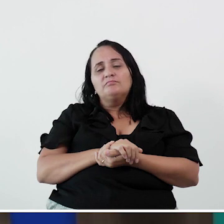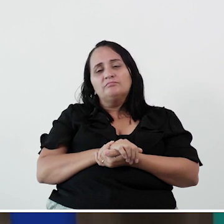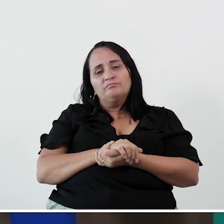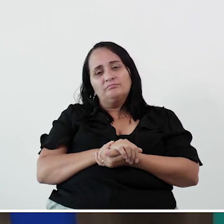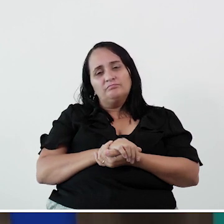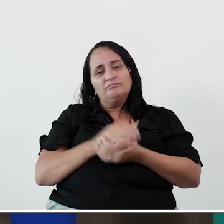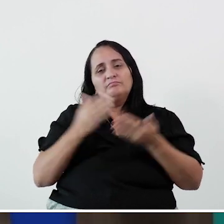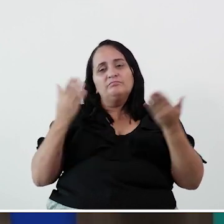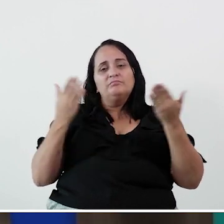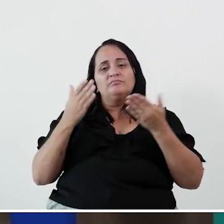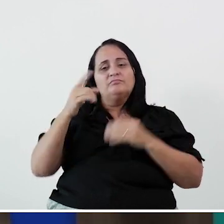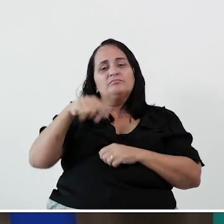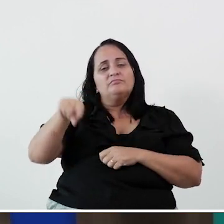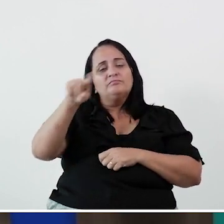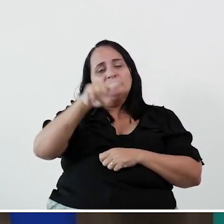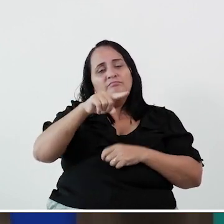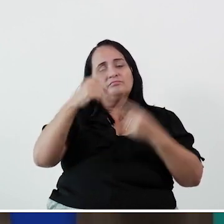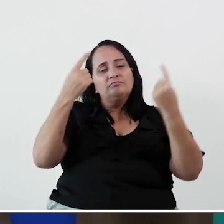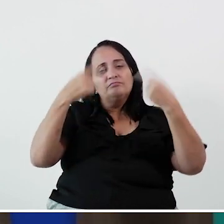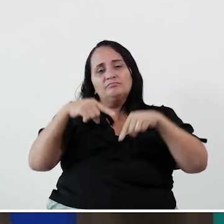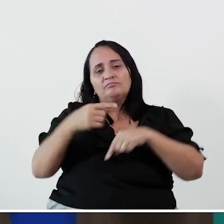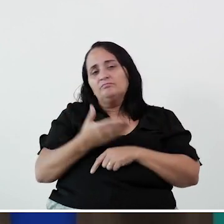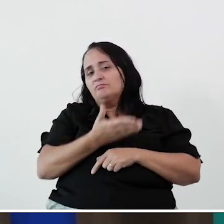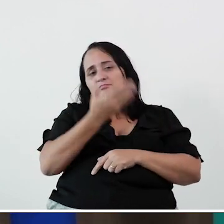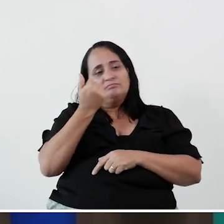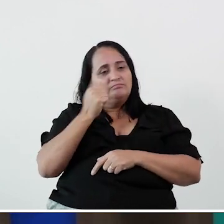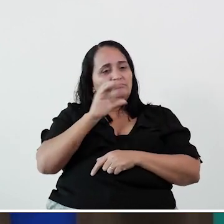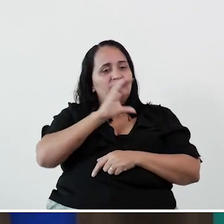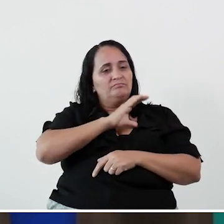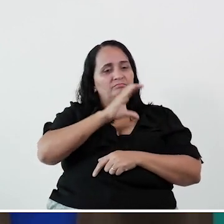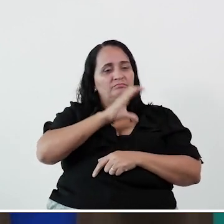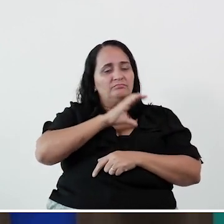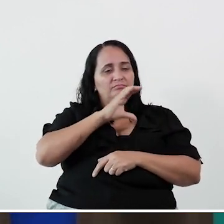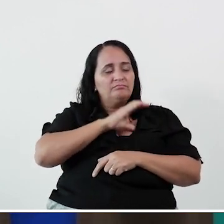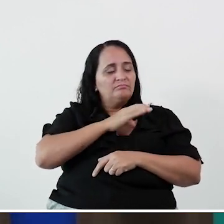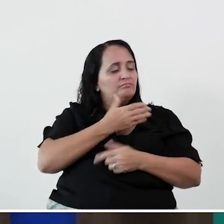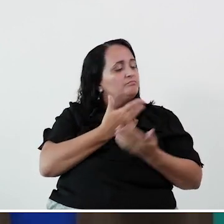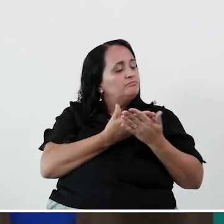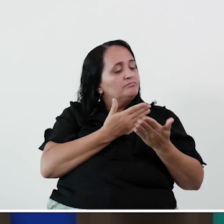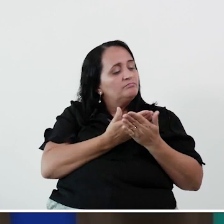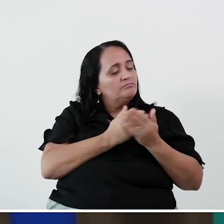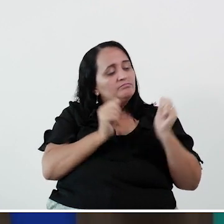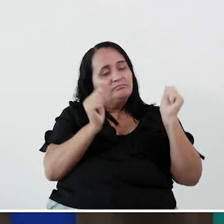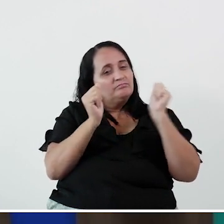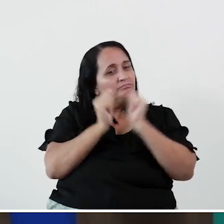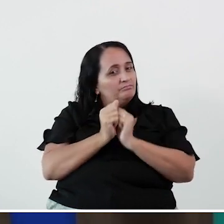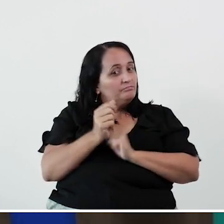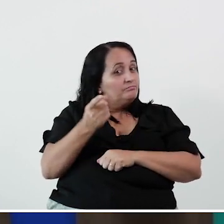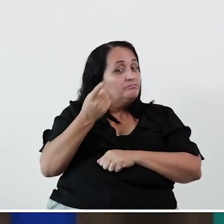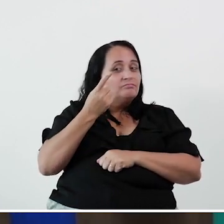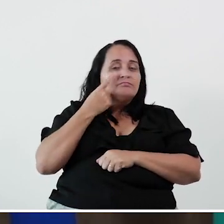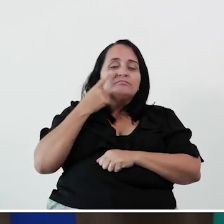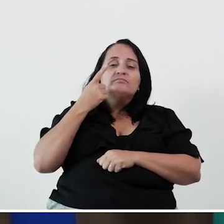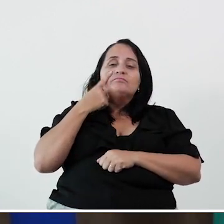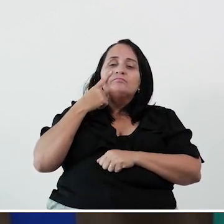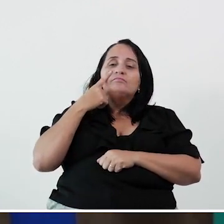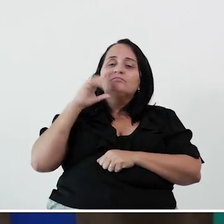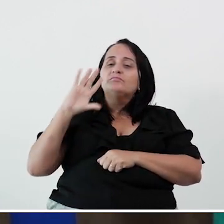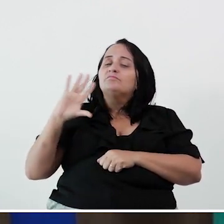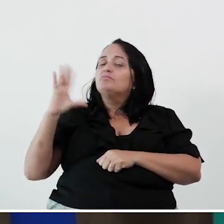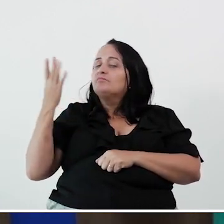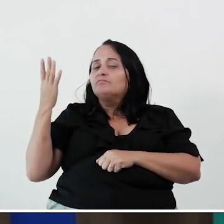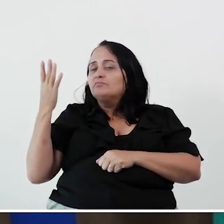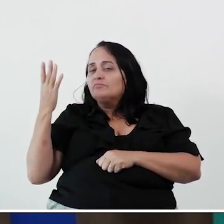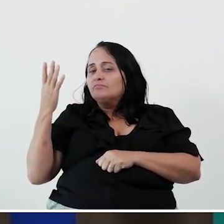do outro lado da telinha. Chame aí seu coleguinha que está estudando com você. Vamos ver quem resolve primeiro esse